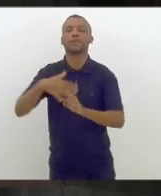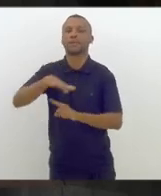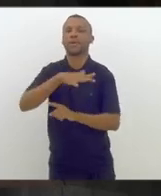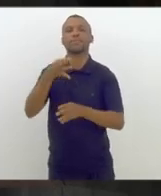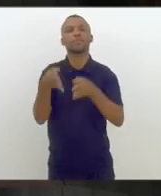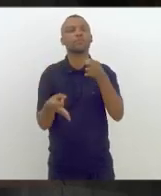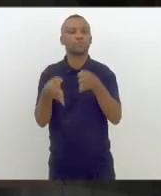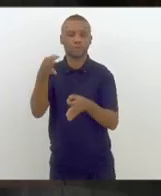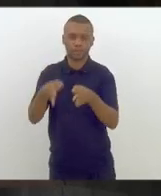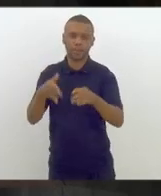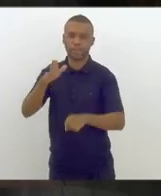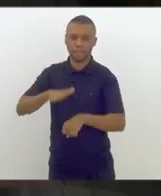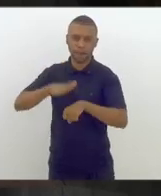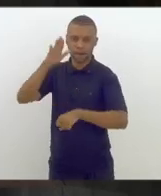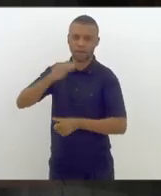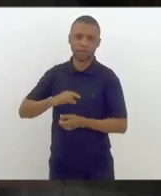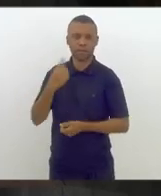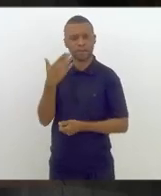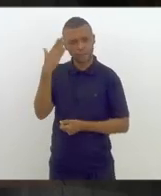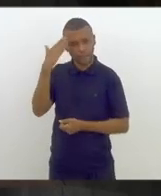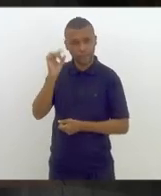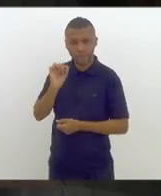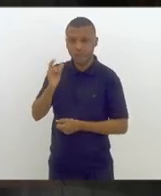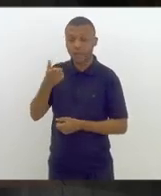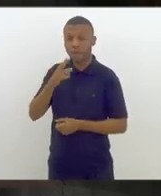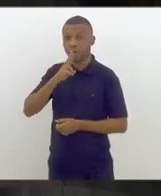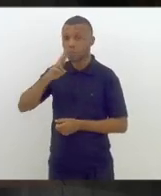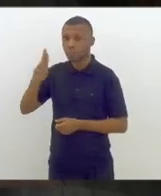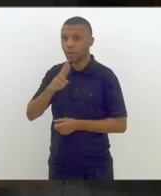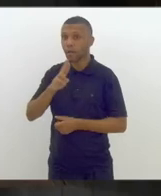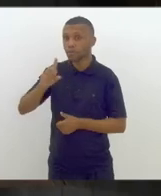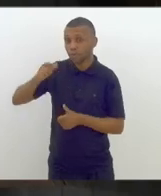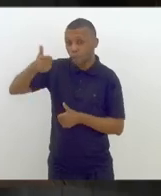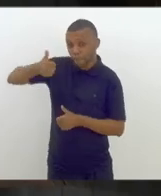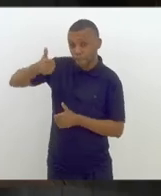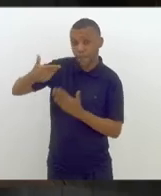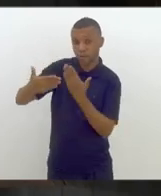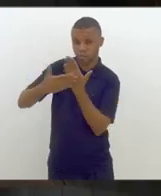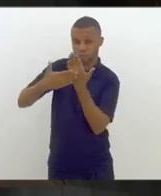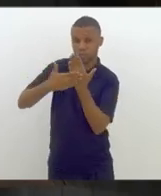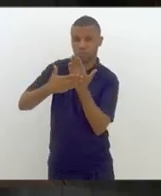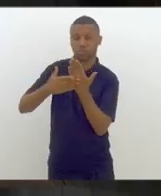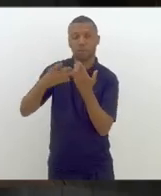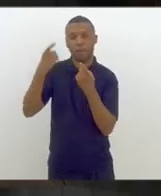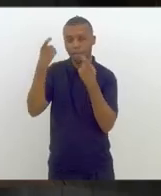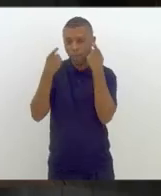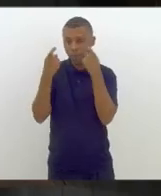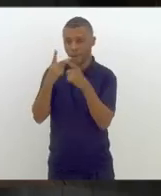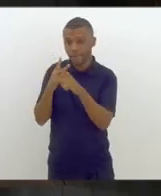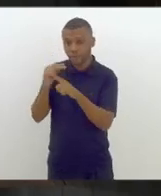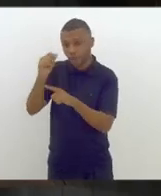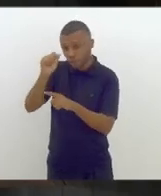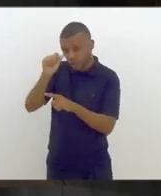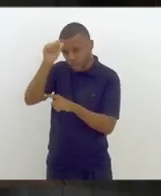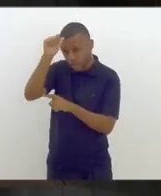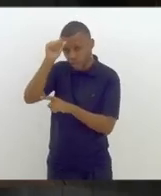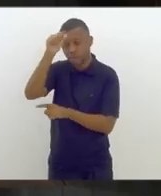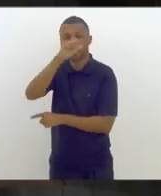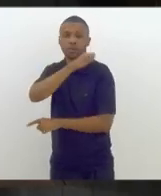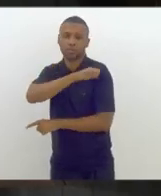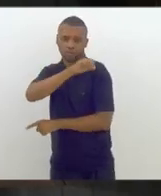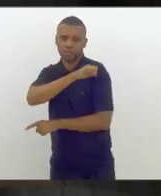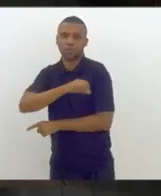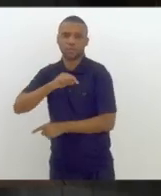A gente sabe que o resultado do primeiro turno nos preocupou a todos, não só pela vitória de Cláudio Castro aqui no estado do Rio de